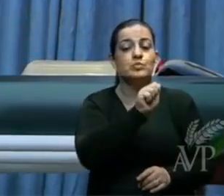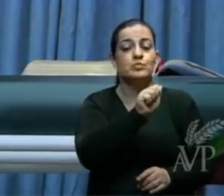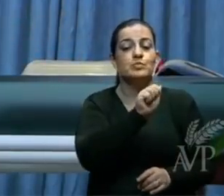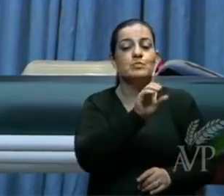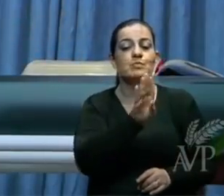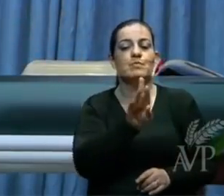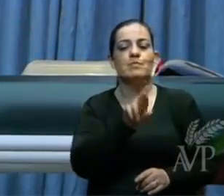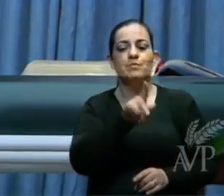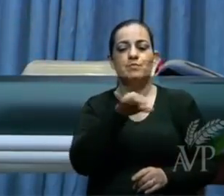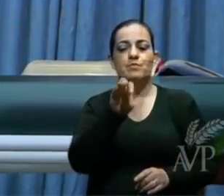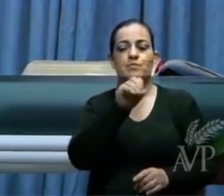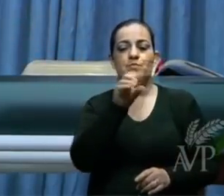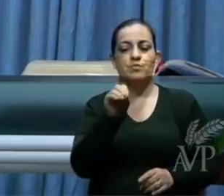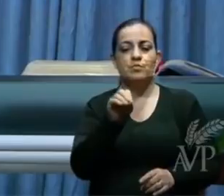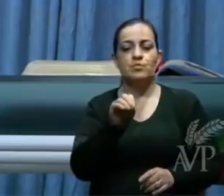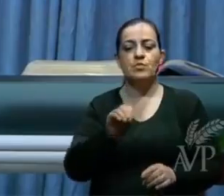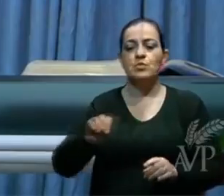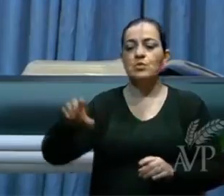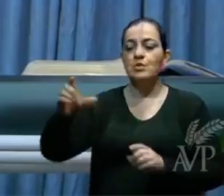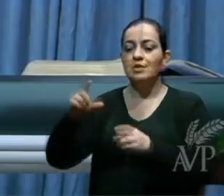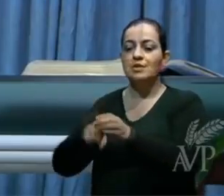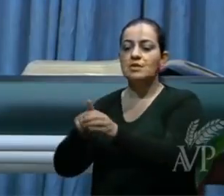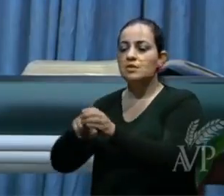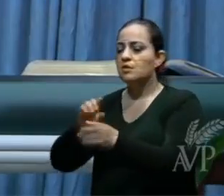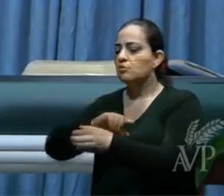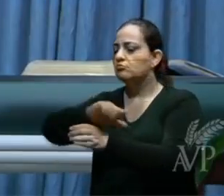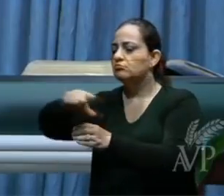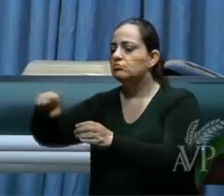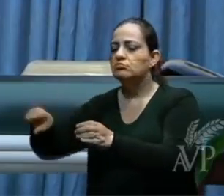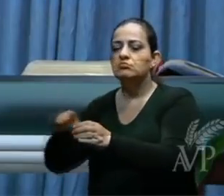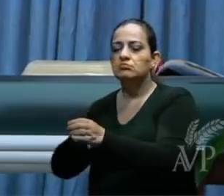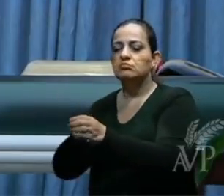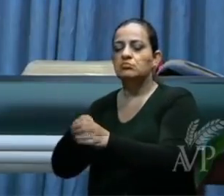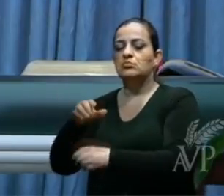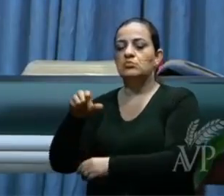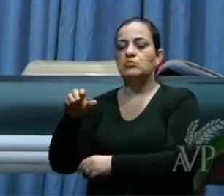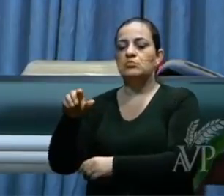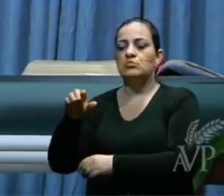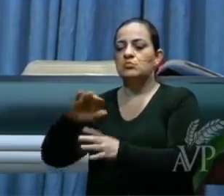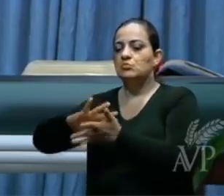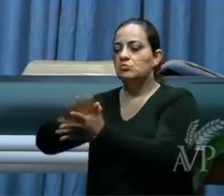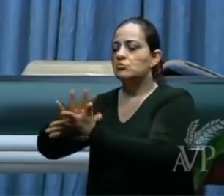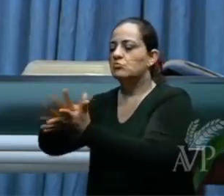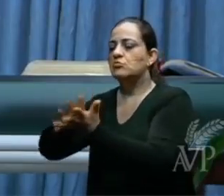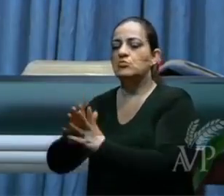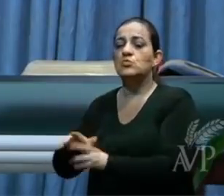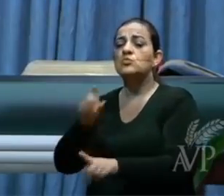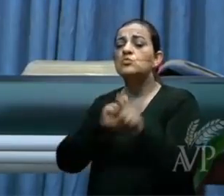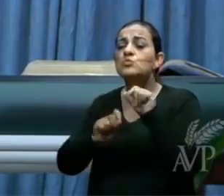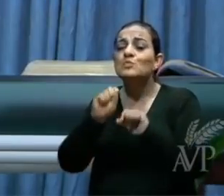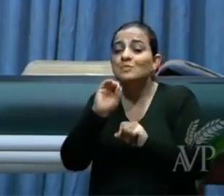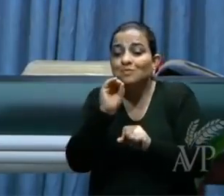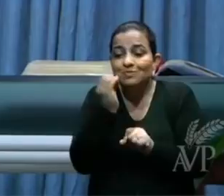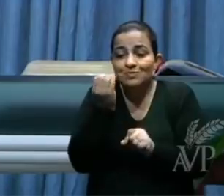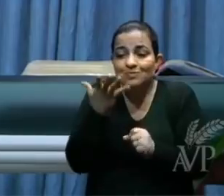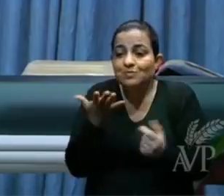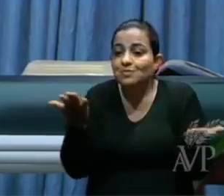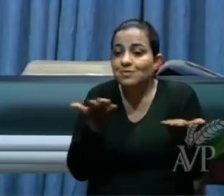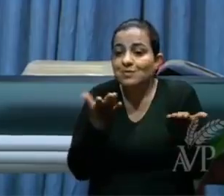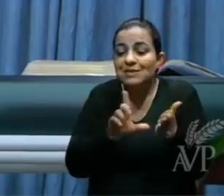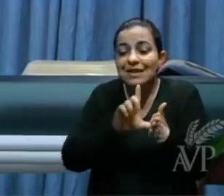de sodoma e gomorra e toda aquela cidade vizinhos e o que vai haver agora